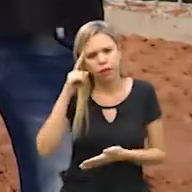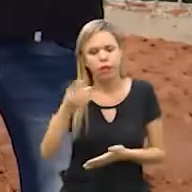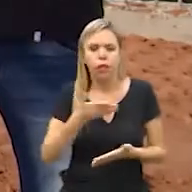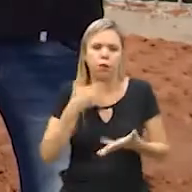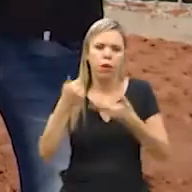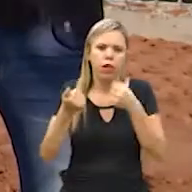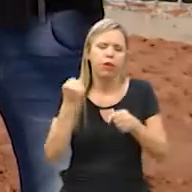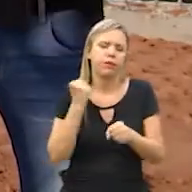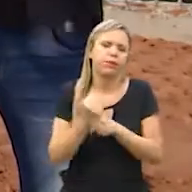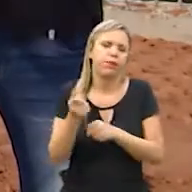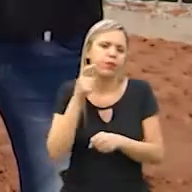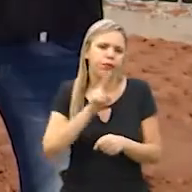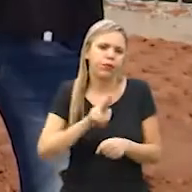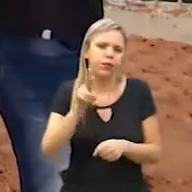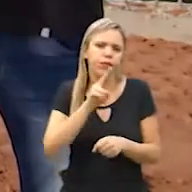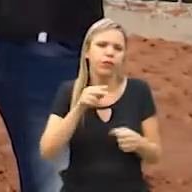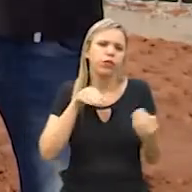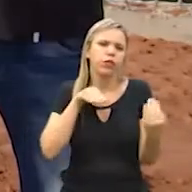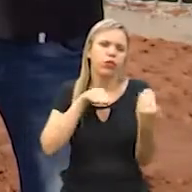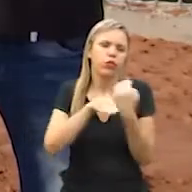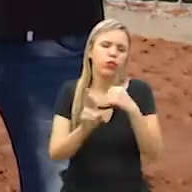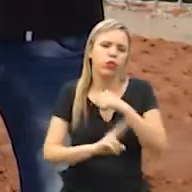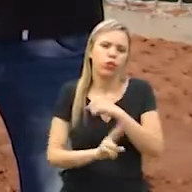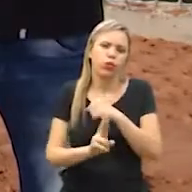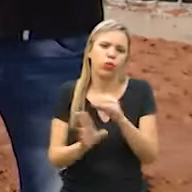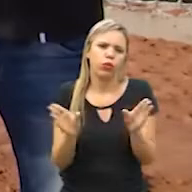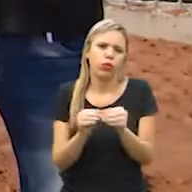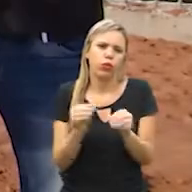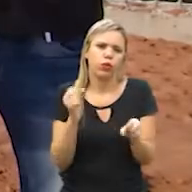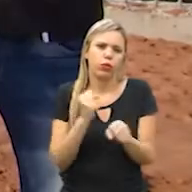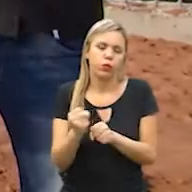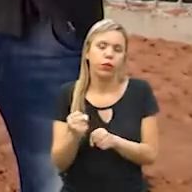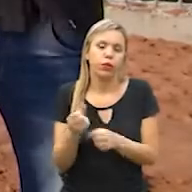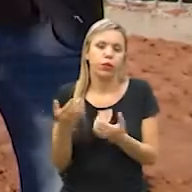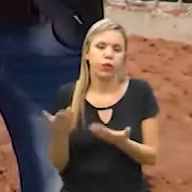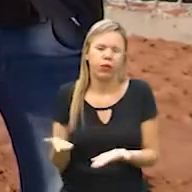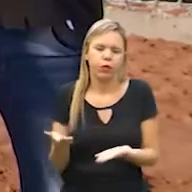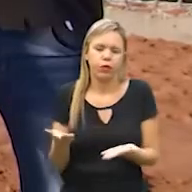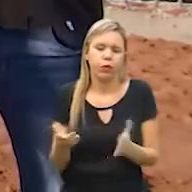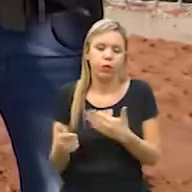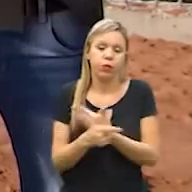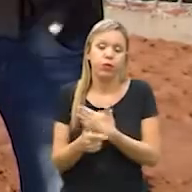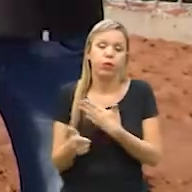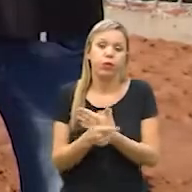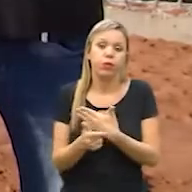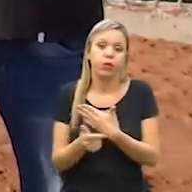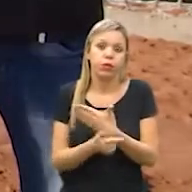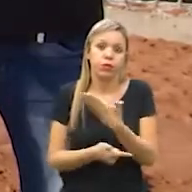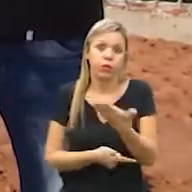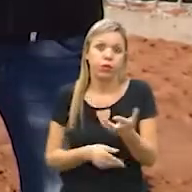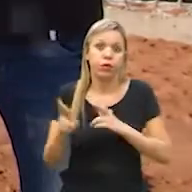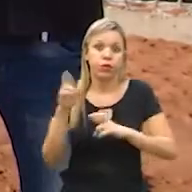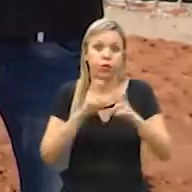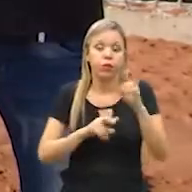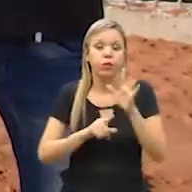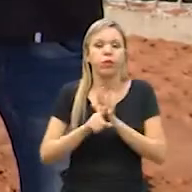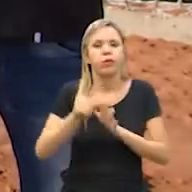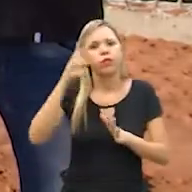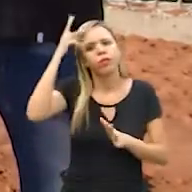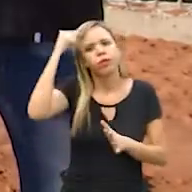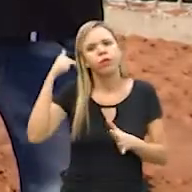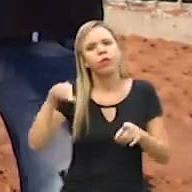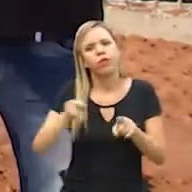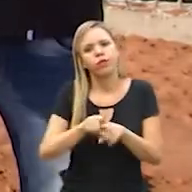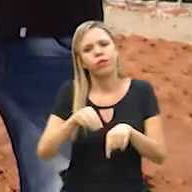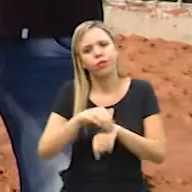dia melhorar o uso das rodovias até que conclua a obra. Esse é o nosso papel. Nosso papel é vir fiscalizar, né,